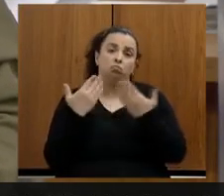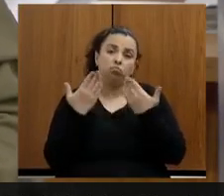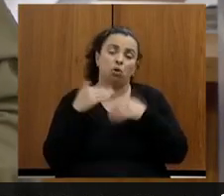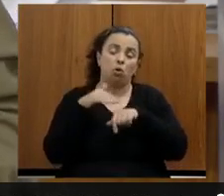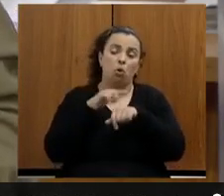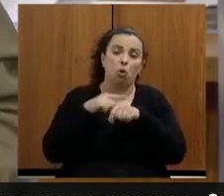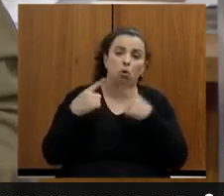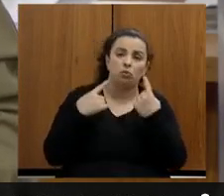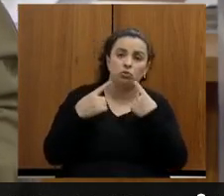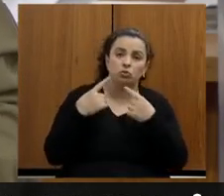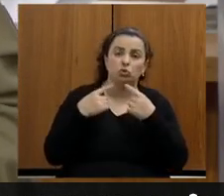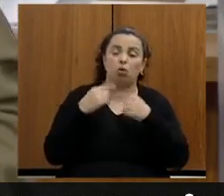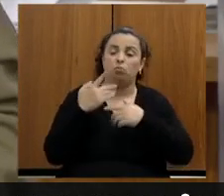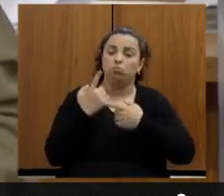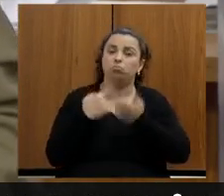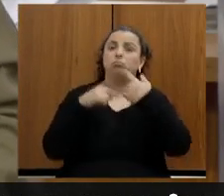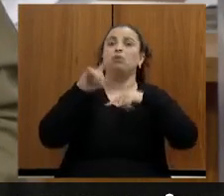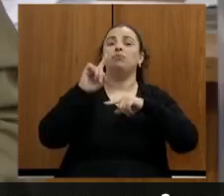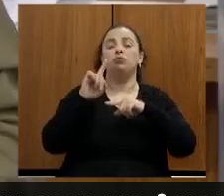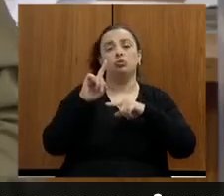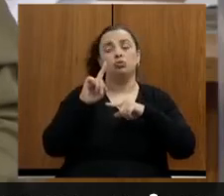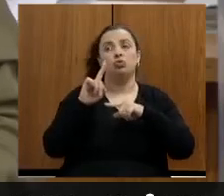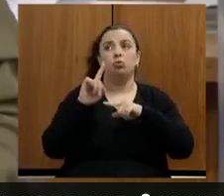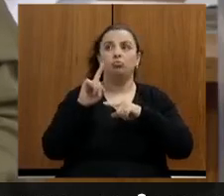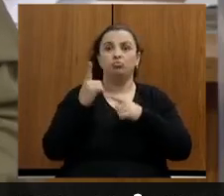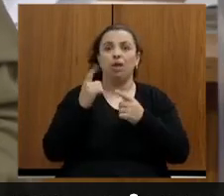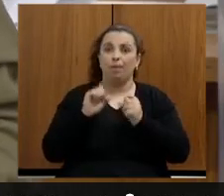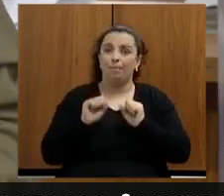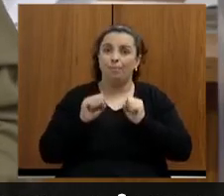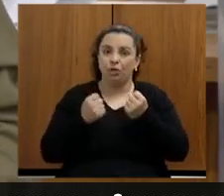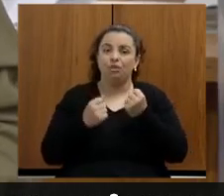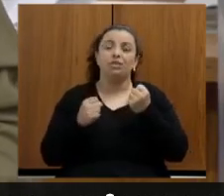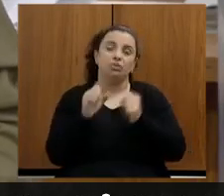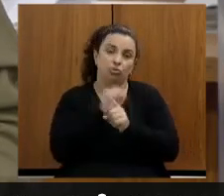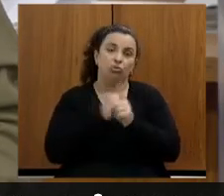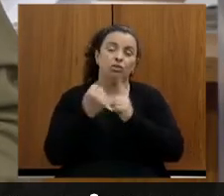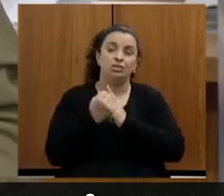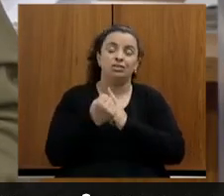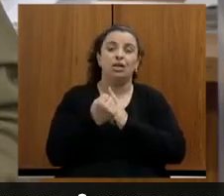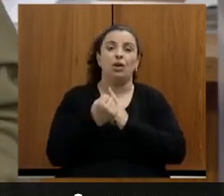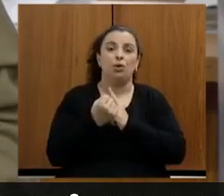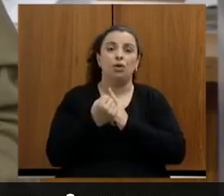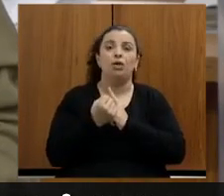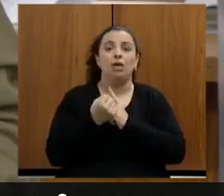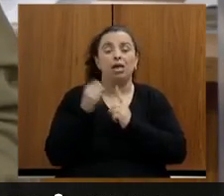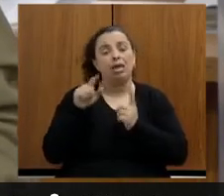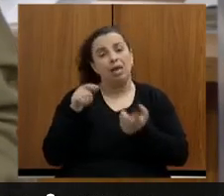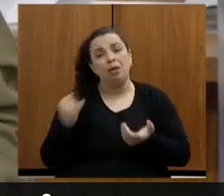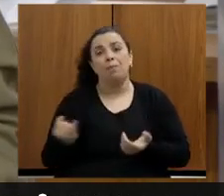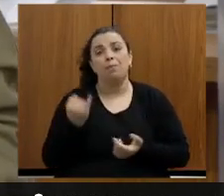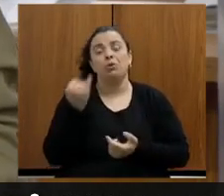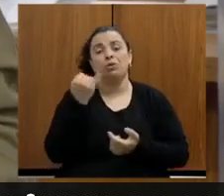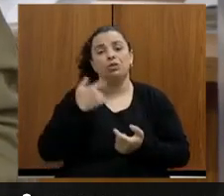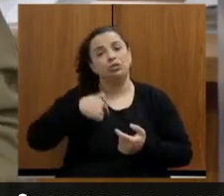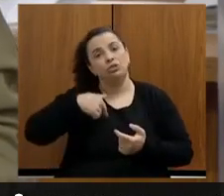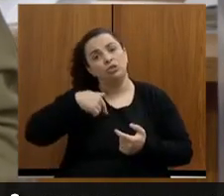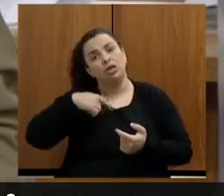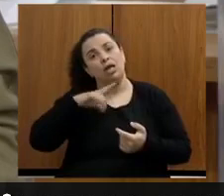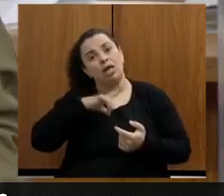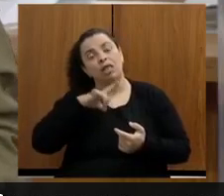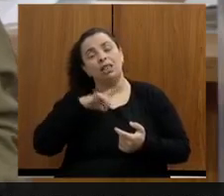no desenho do modelo de proteção social é importantíssimo a gente ter essa